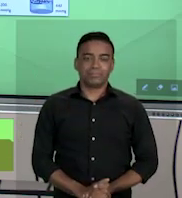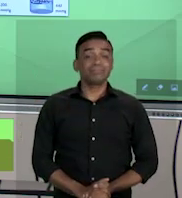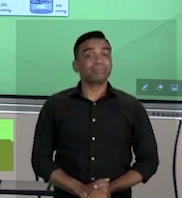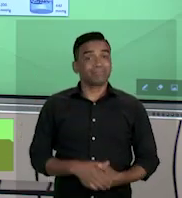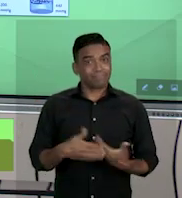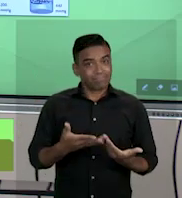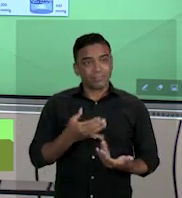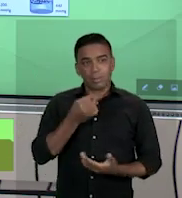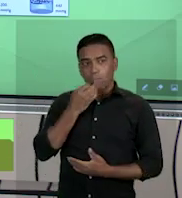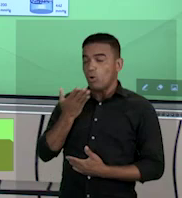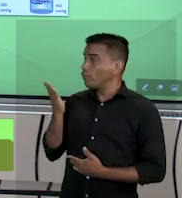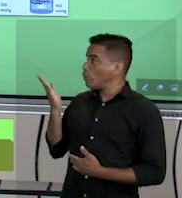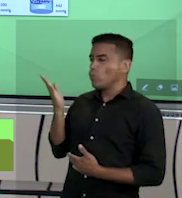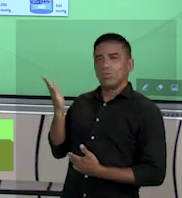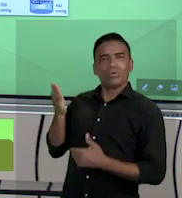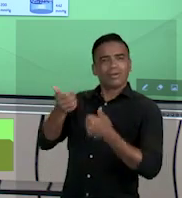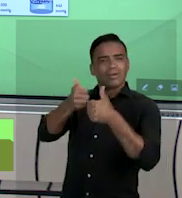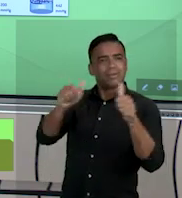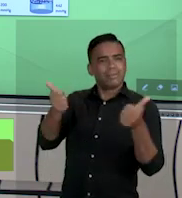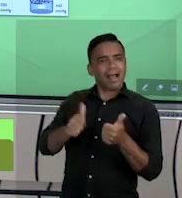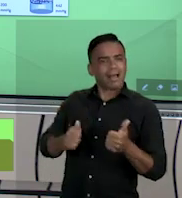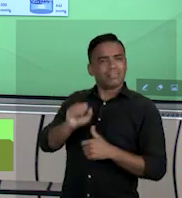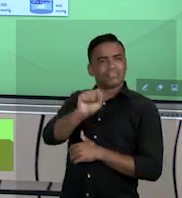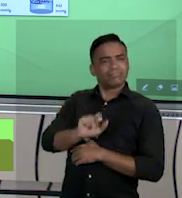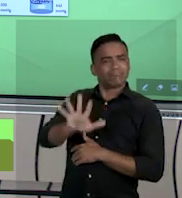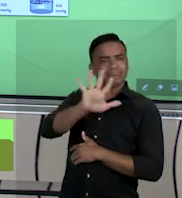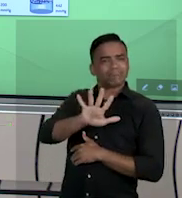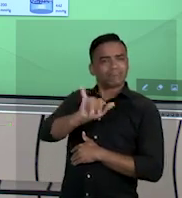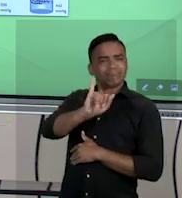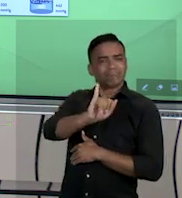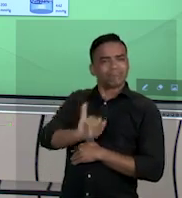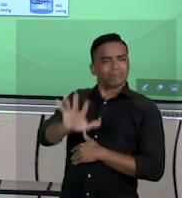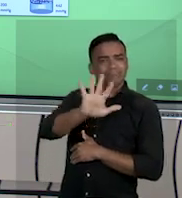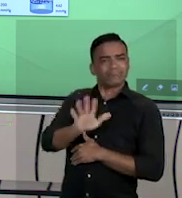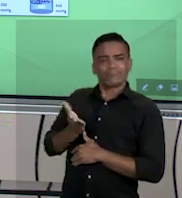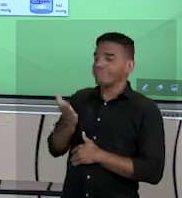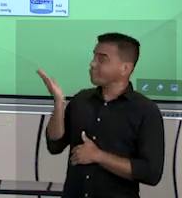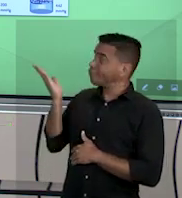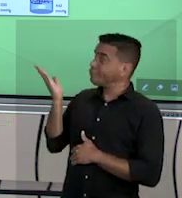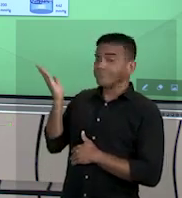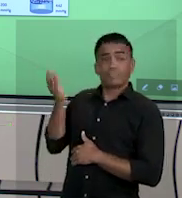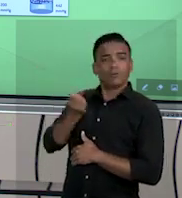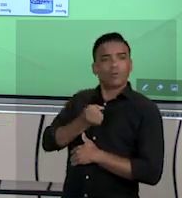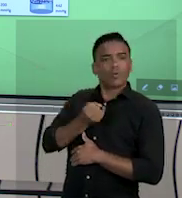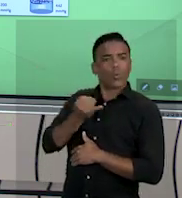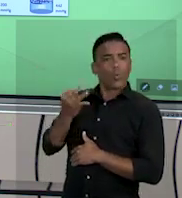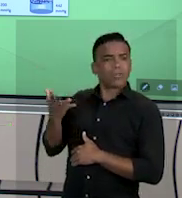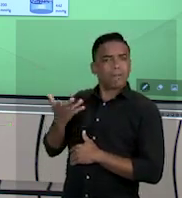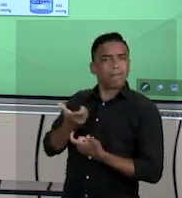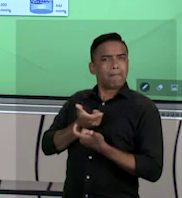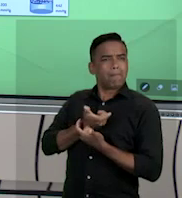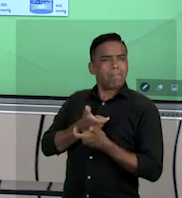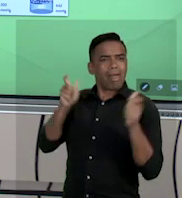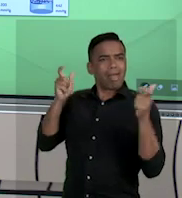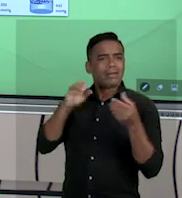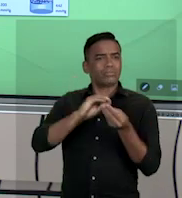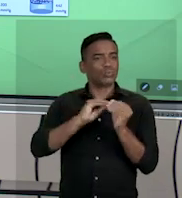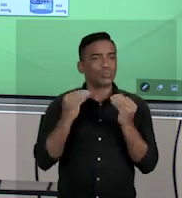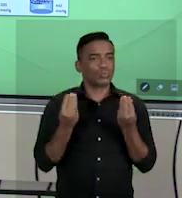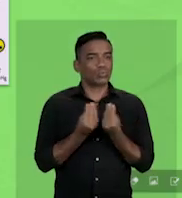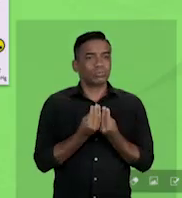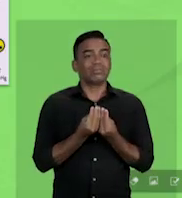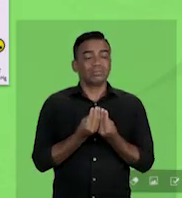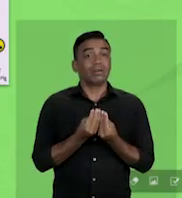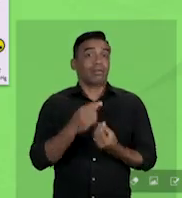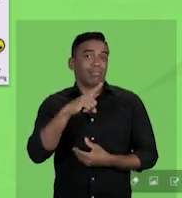Bom, aqui eu tenho uma imagem semelhante à que eu trabalhei ali e nós estamos vendo agora uma quantidade maior de substâncias. Agora nós